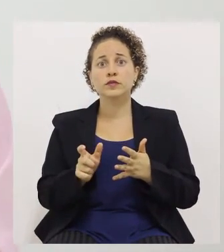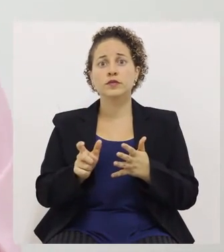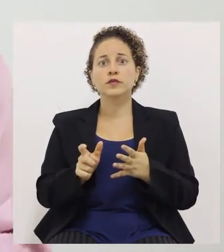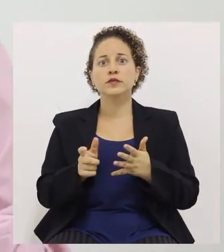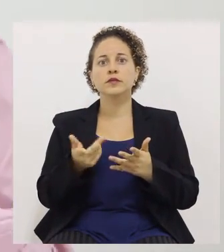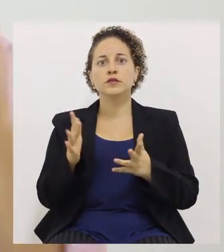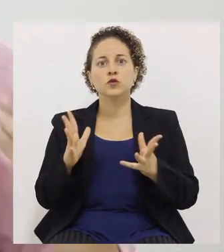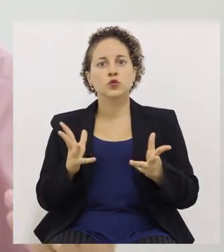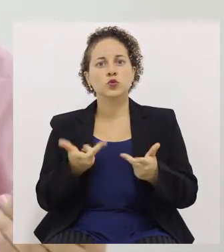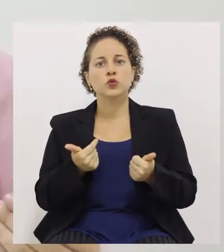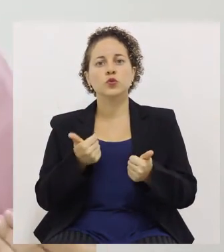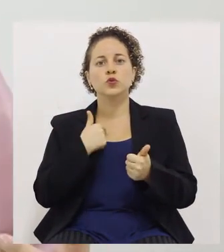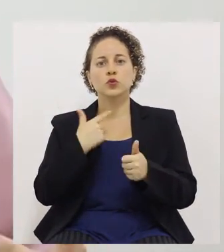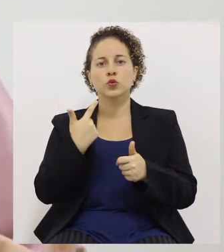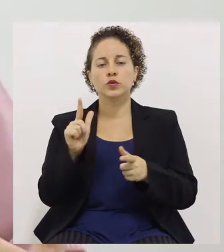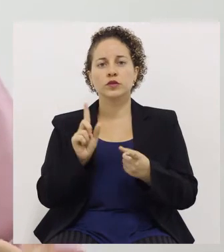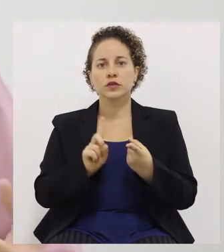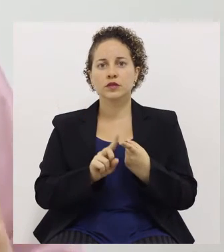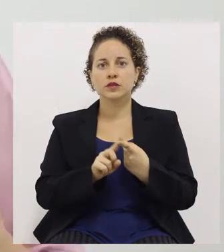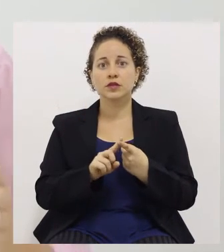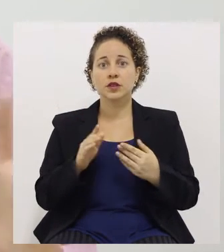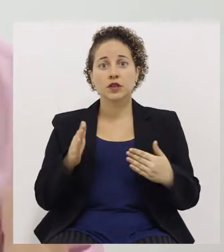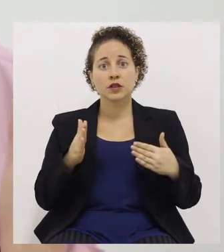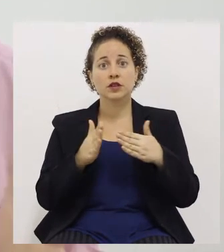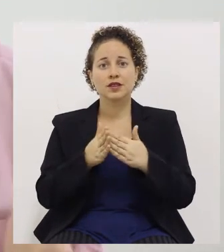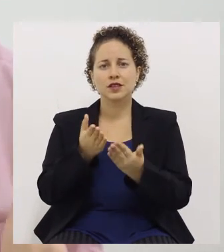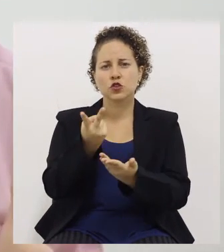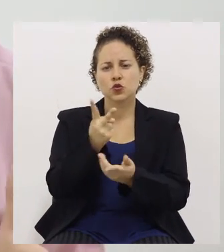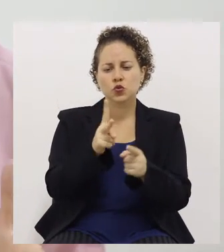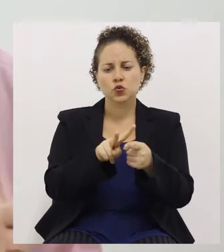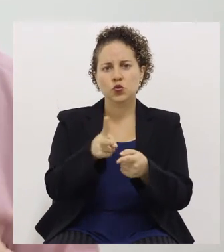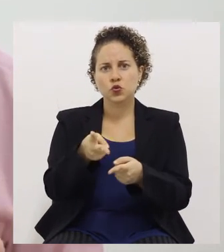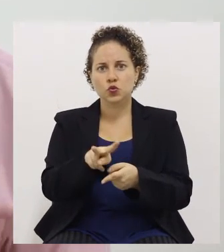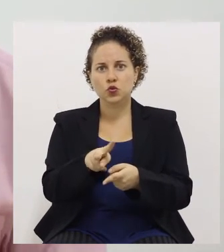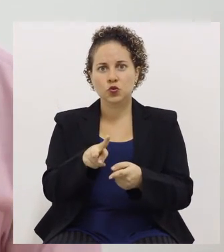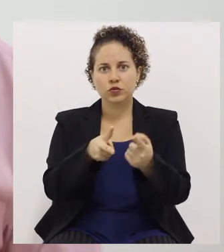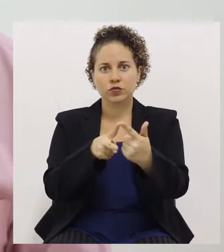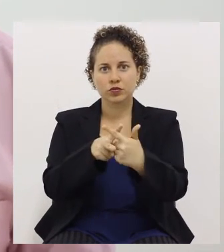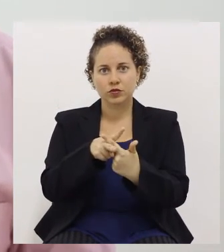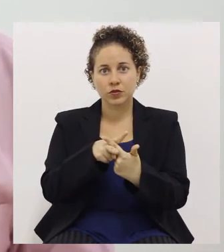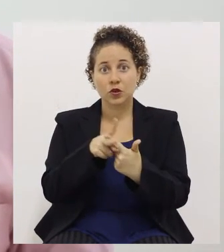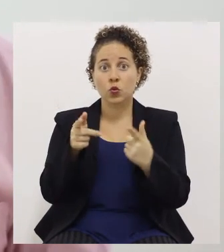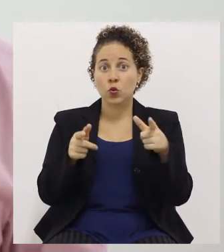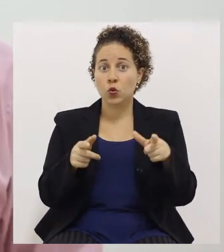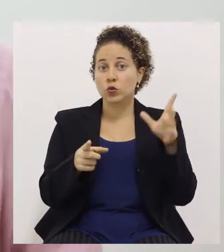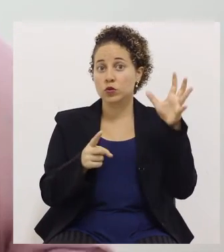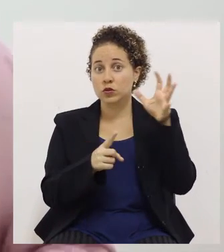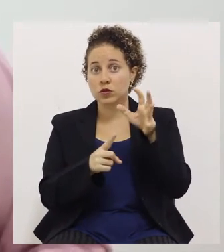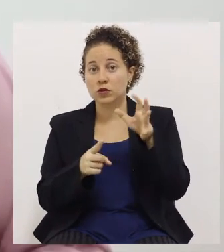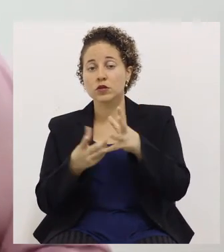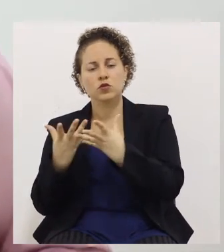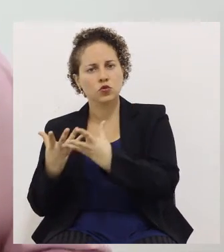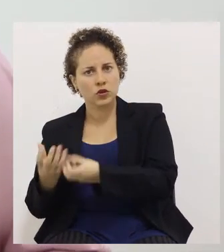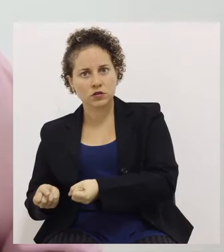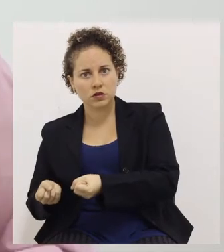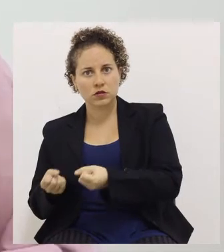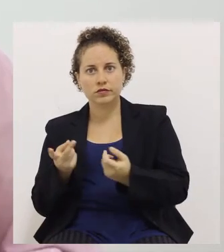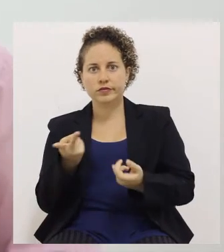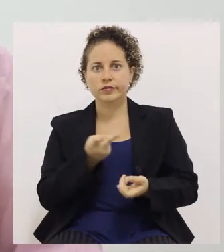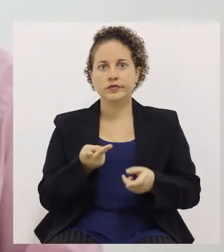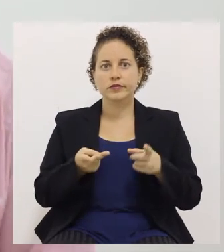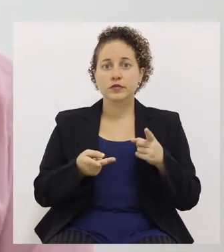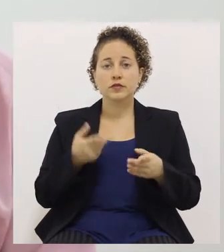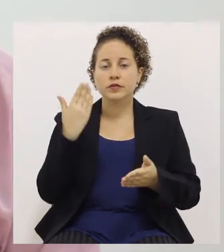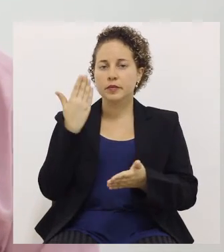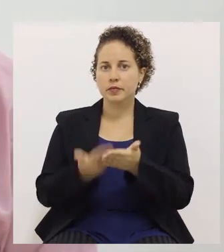aquela situação, mas um perdeu e o outro também. E no meio dessas duas situações quando um ganha e o outro perde. O